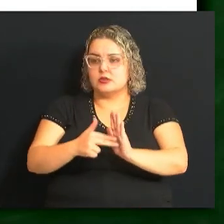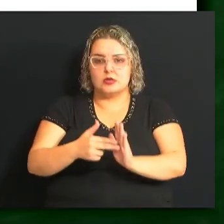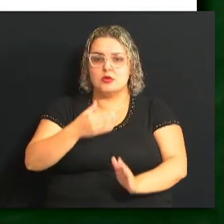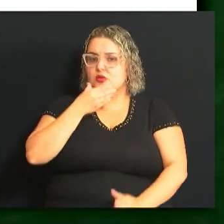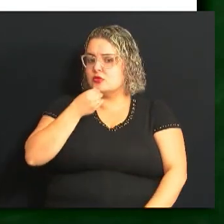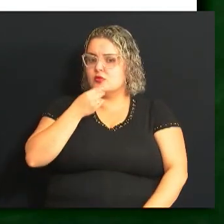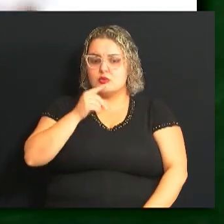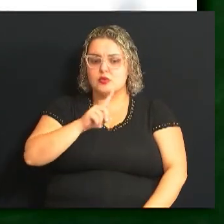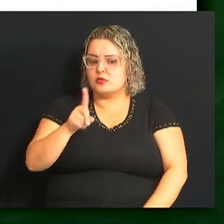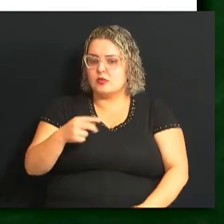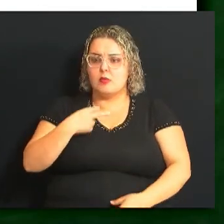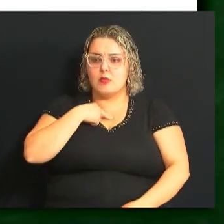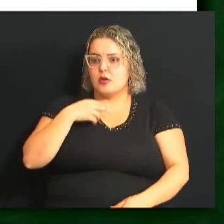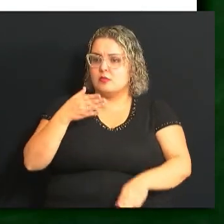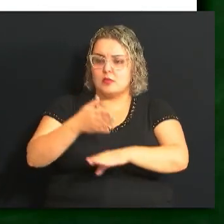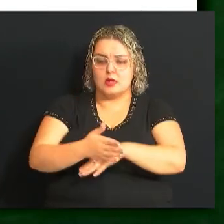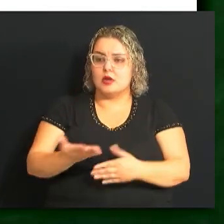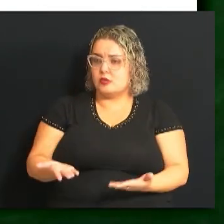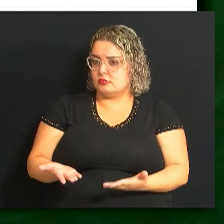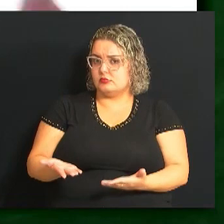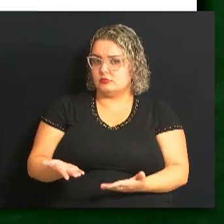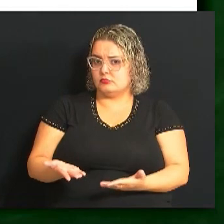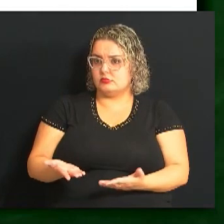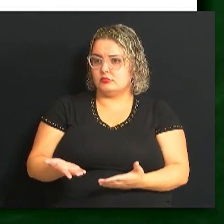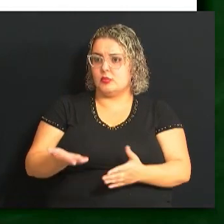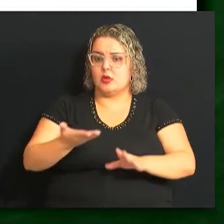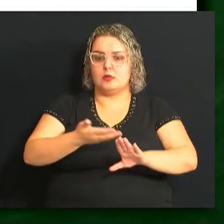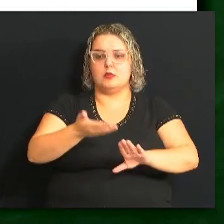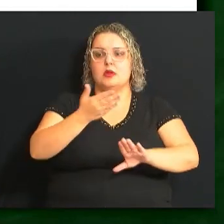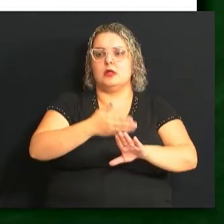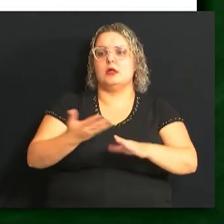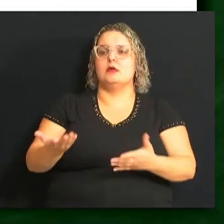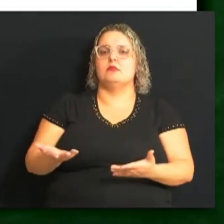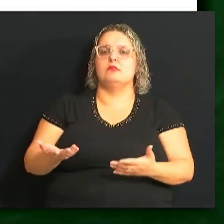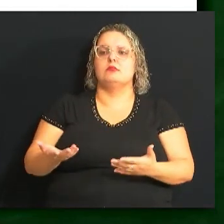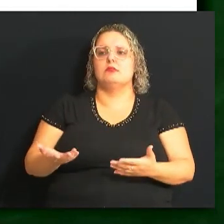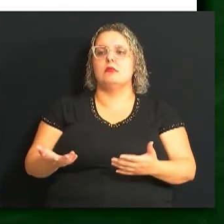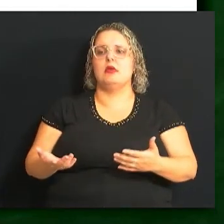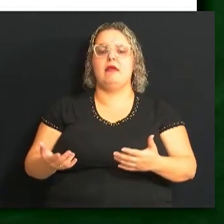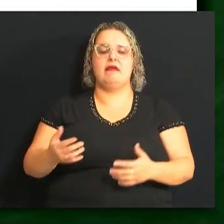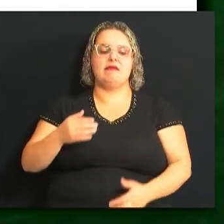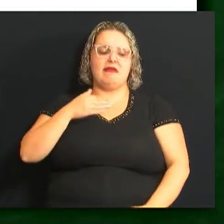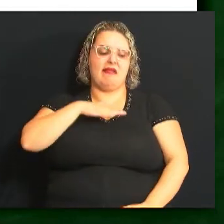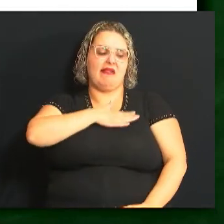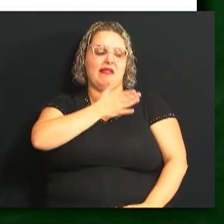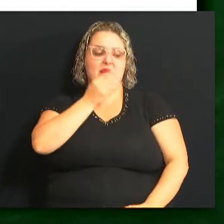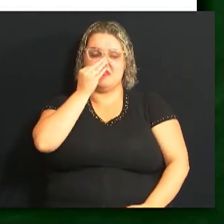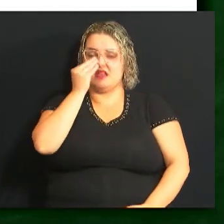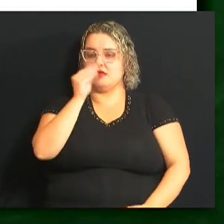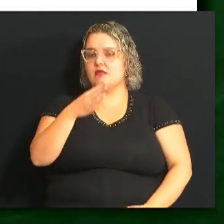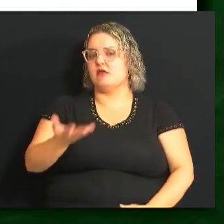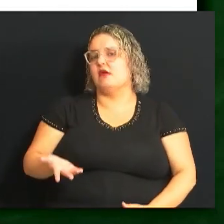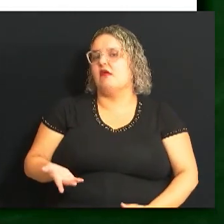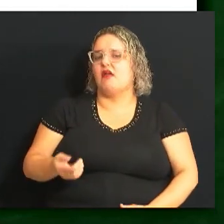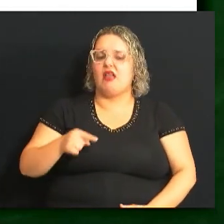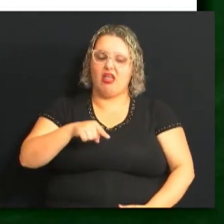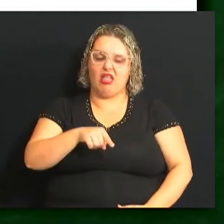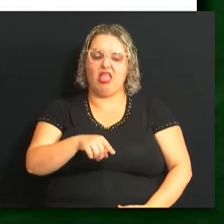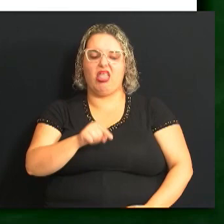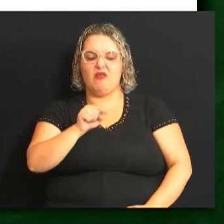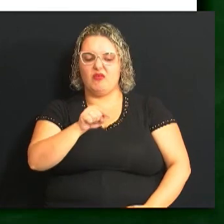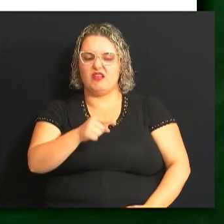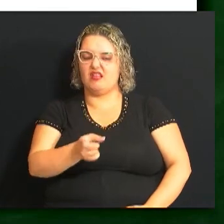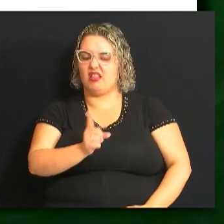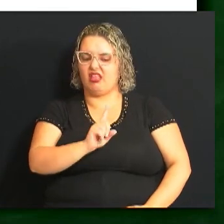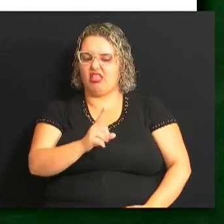participar. Mas o que está por trás de tudo isso? Essa ridicularização da sociedade, de fato é esse preconceito, e isso é um tabu